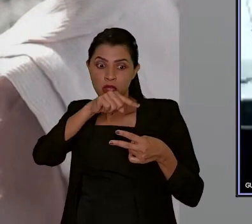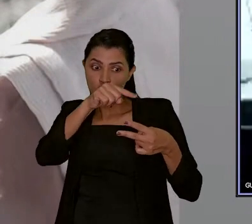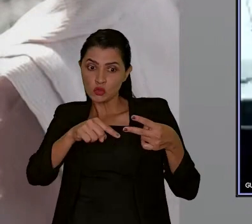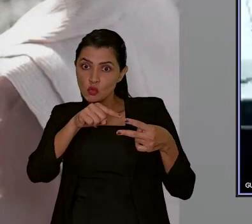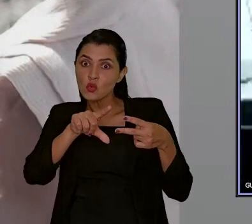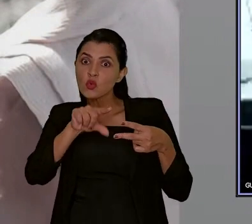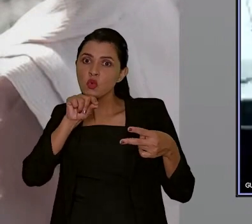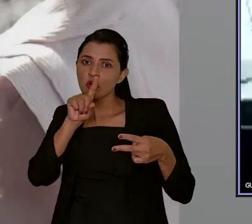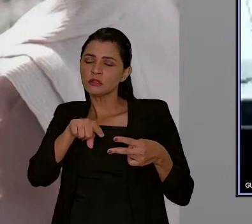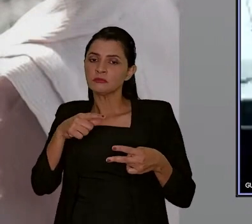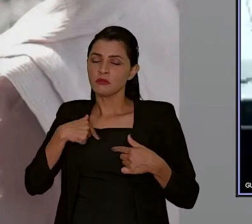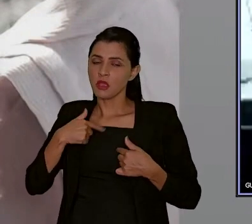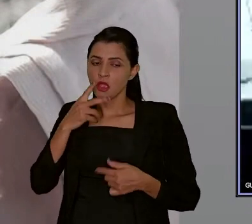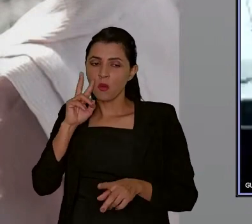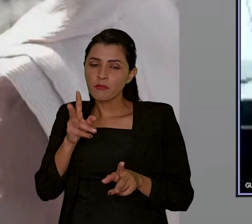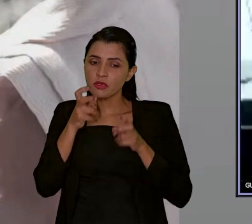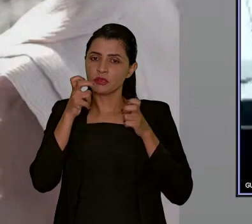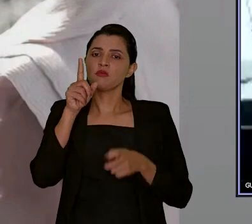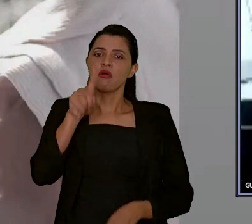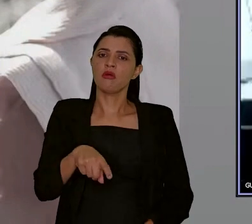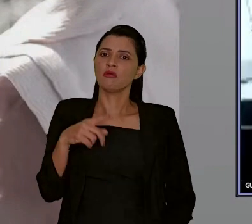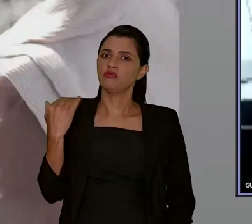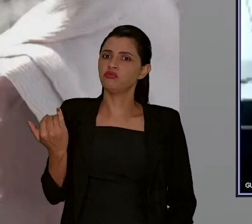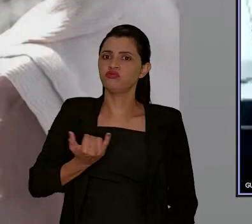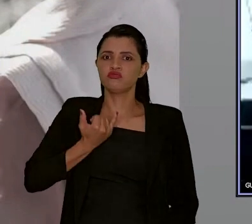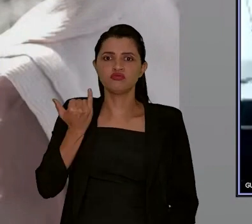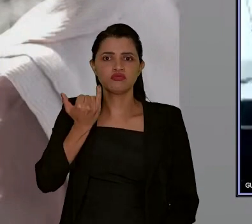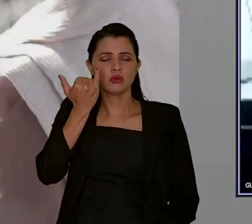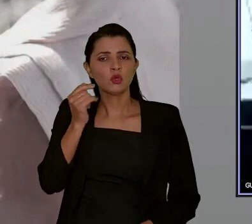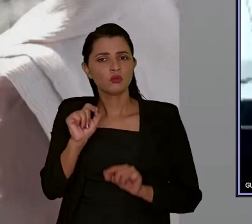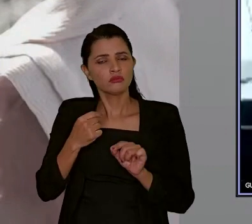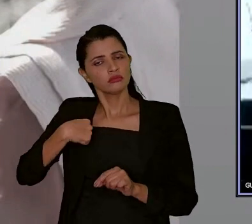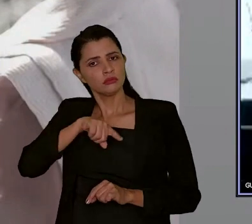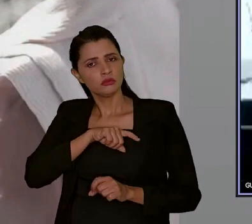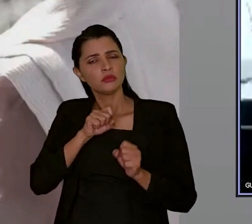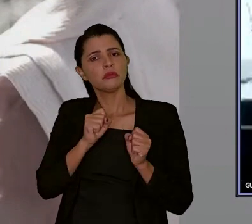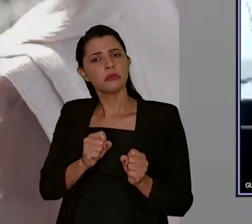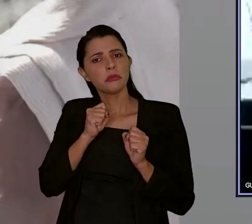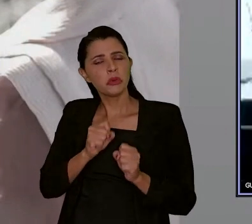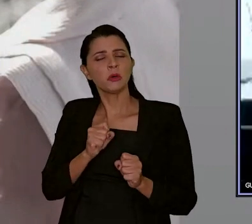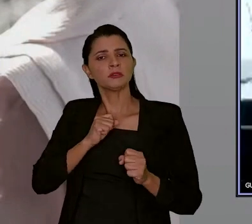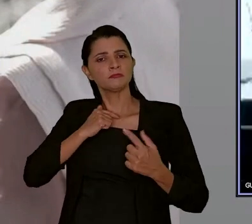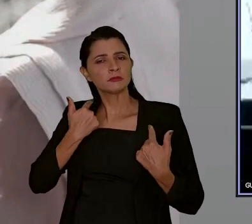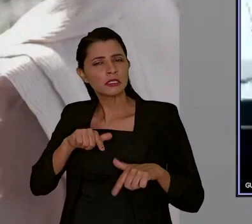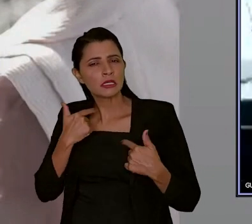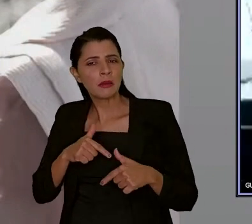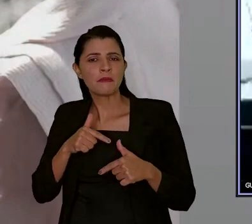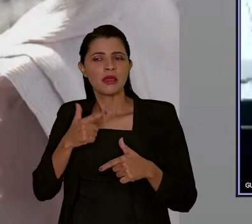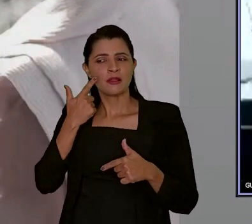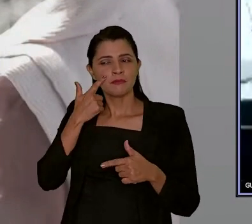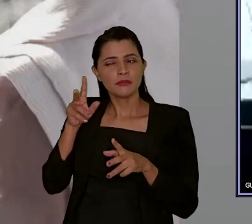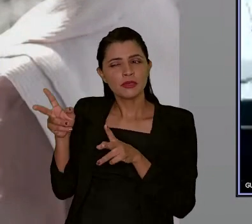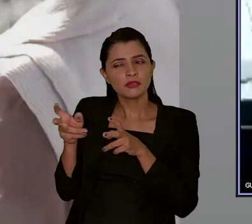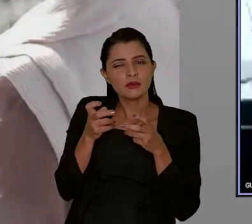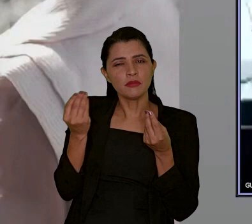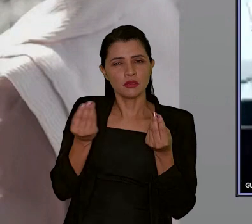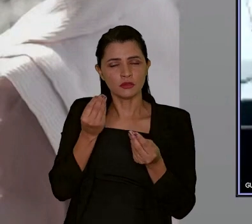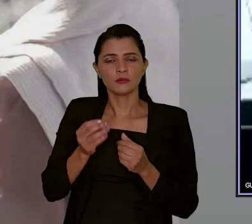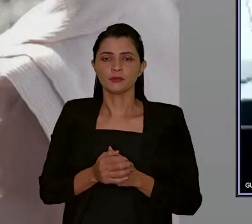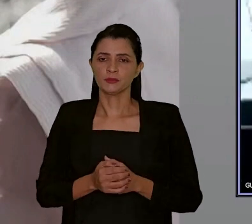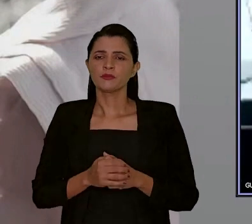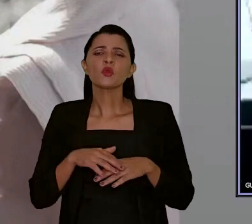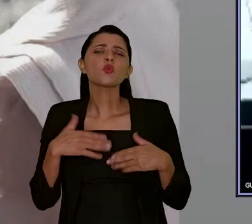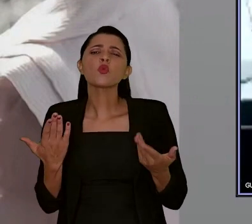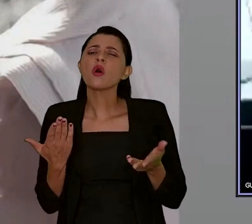visão, importantíssimas para que nós possamos também trabalhar com essas noções. Que características são